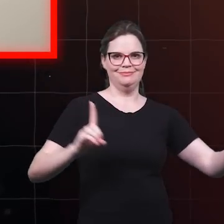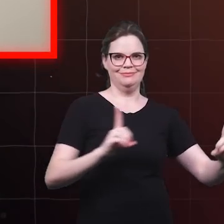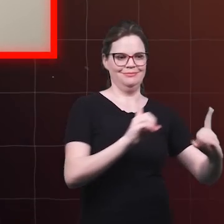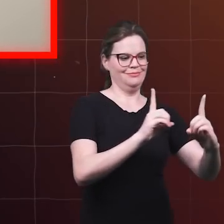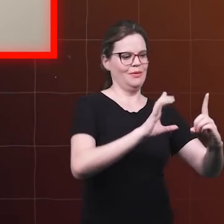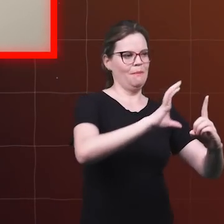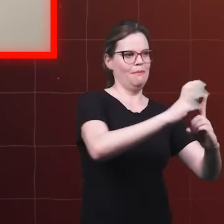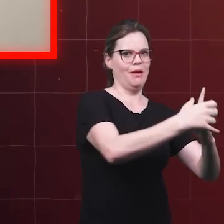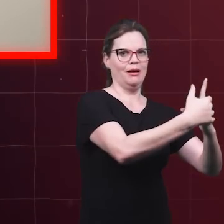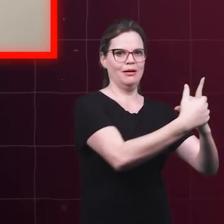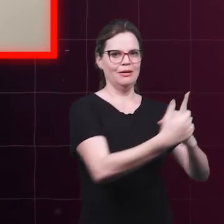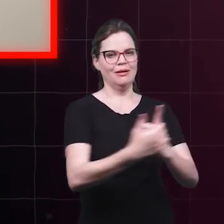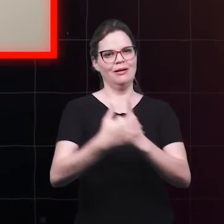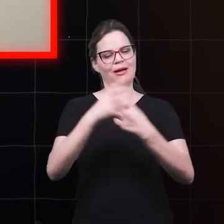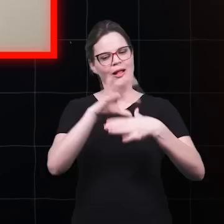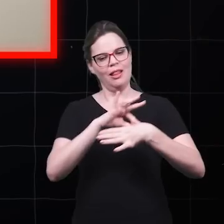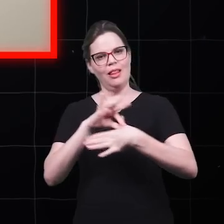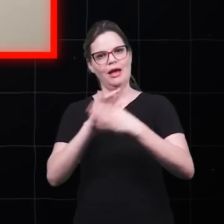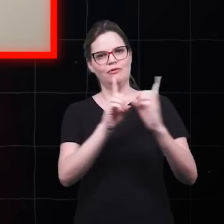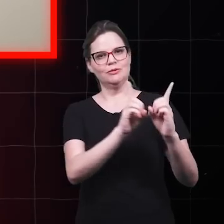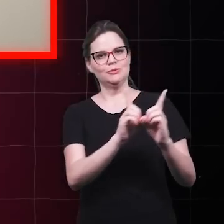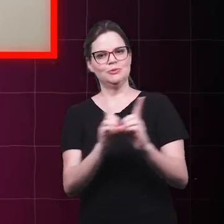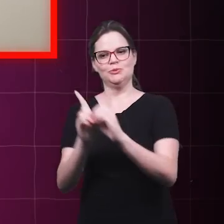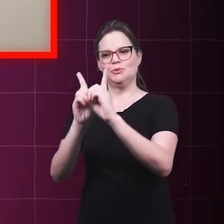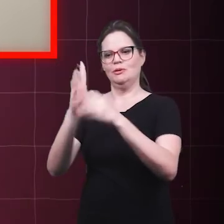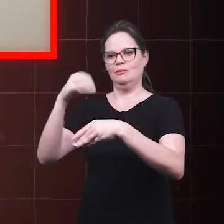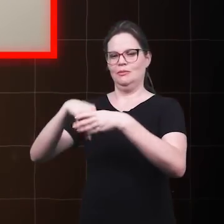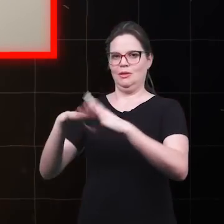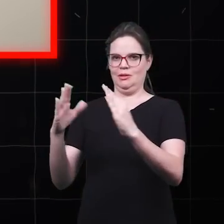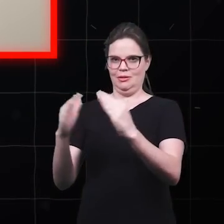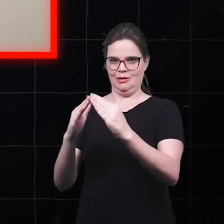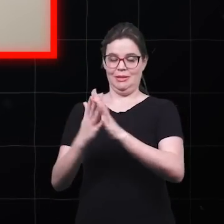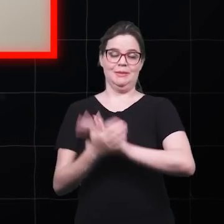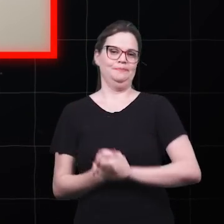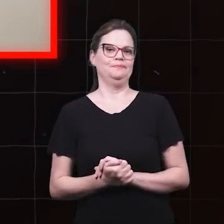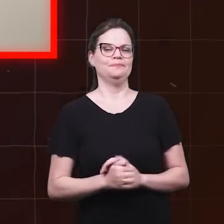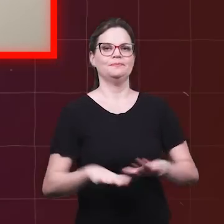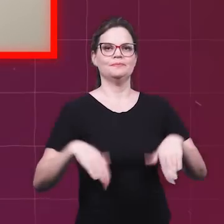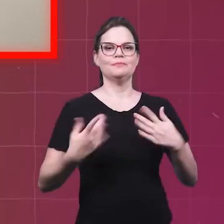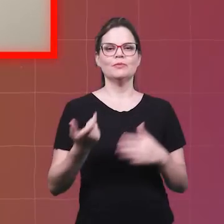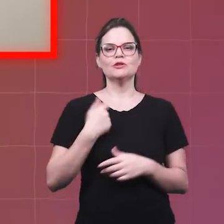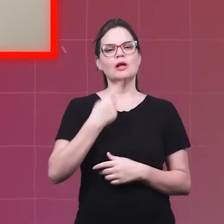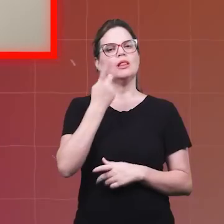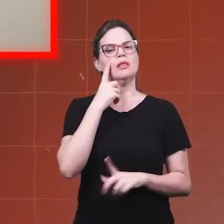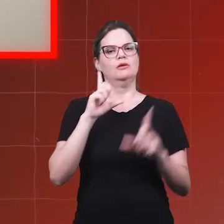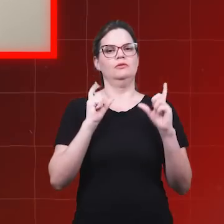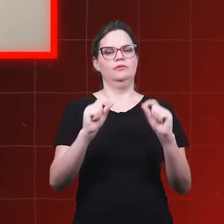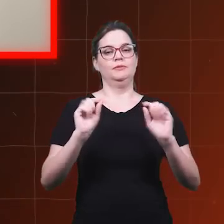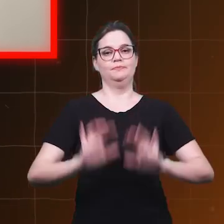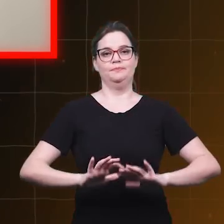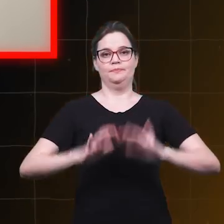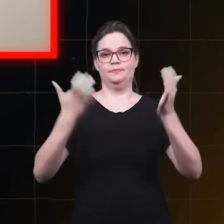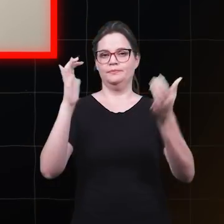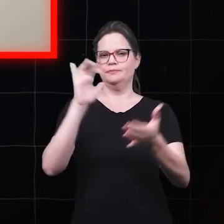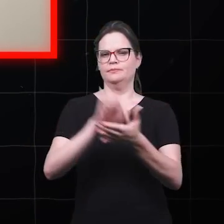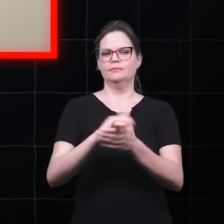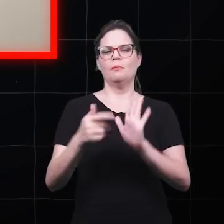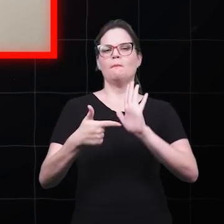né? Então nós temos aprendido aqui nesse dia, nesse programa, que as bodas elas trazem